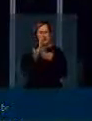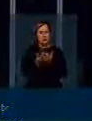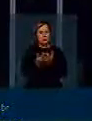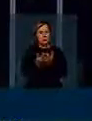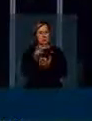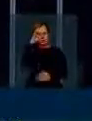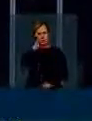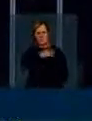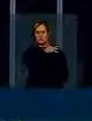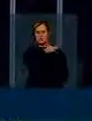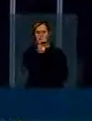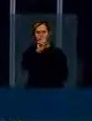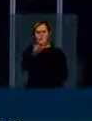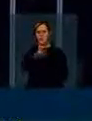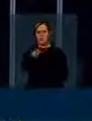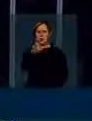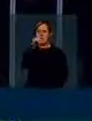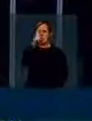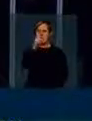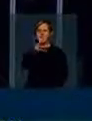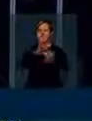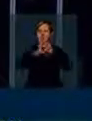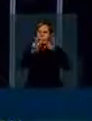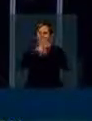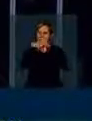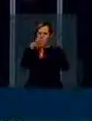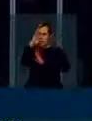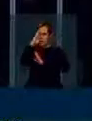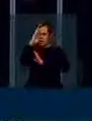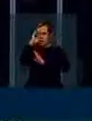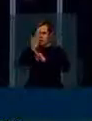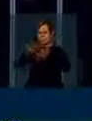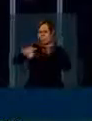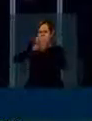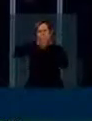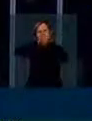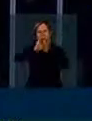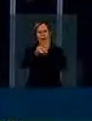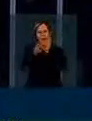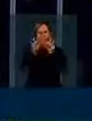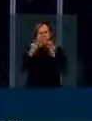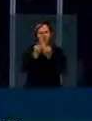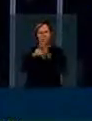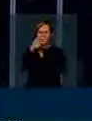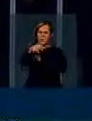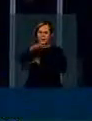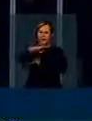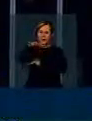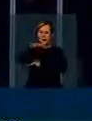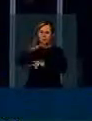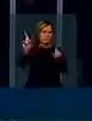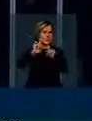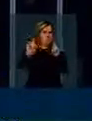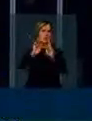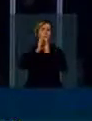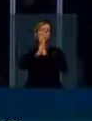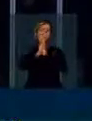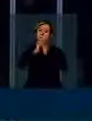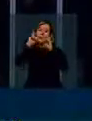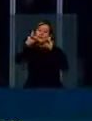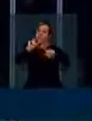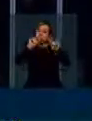vai autorizar a sua tropa a ir para lá para oprimir as pessoas e as famílias que estão lá dentro de São João do Caru. Tome pé dessa situação,